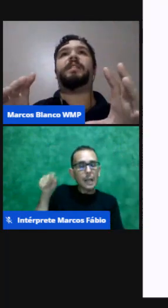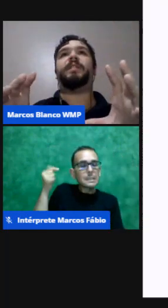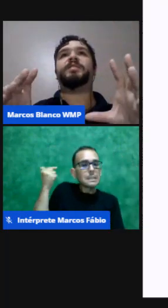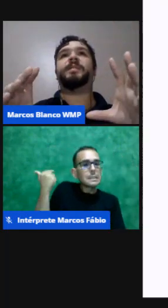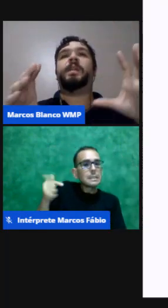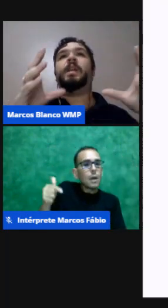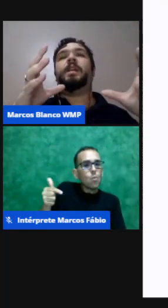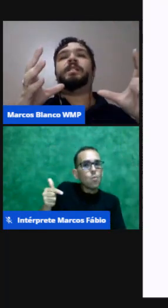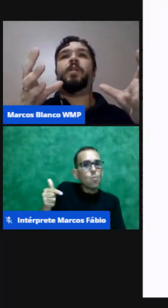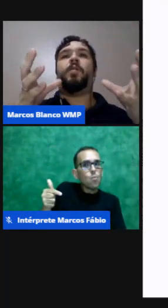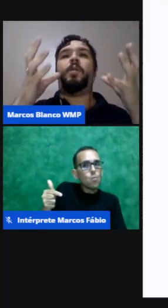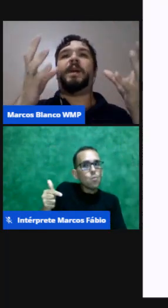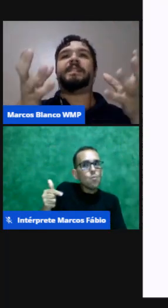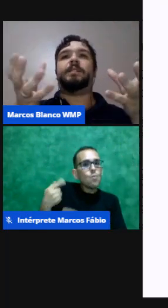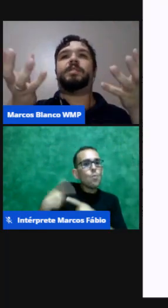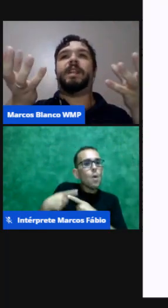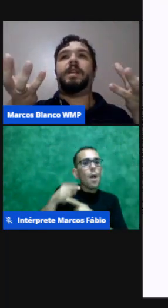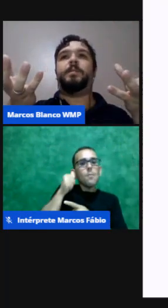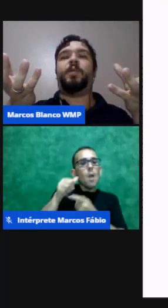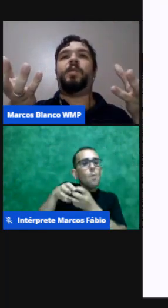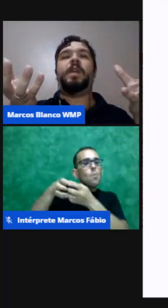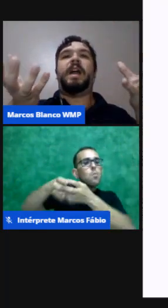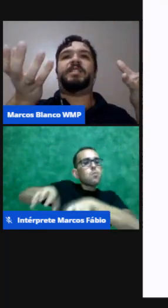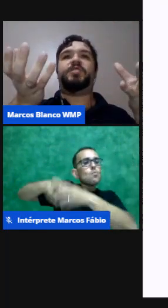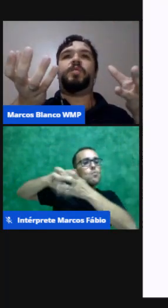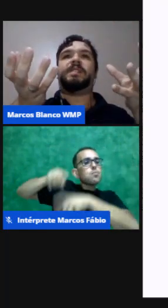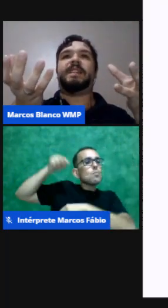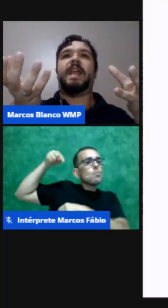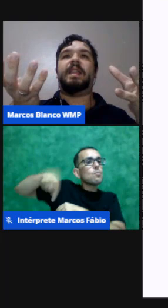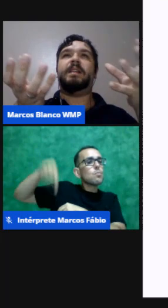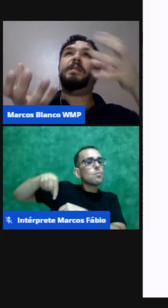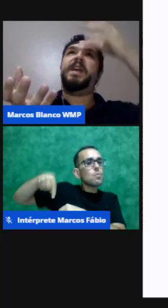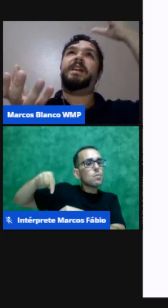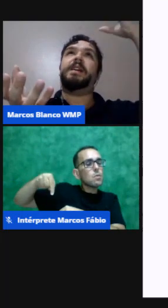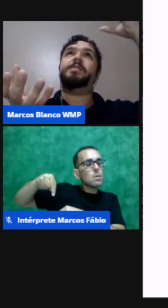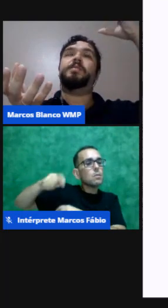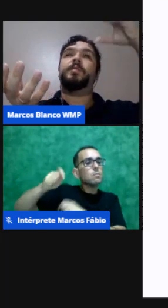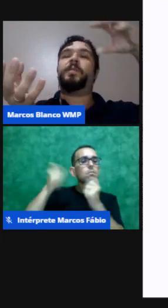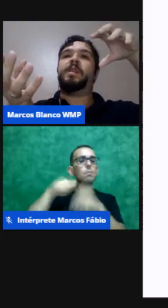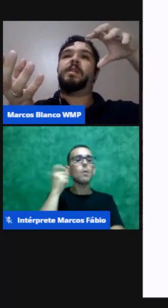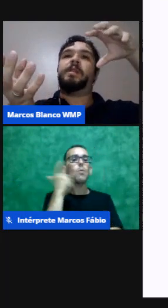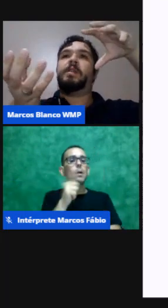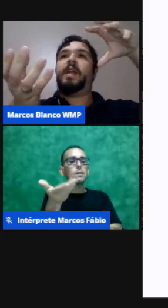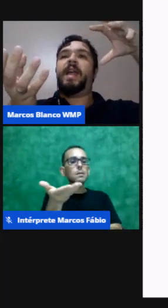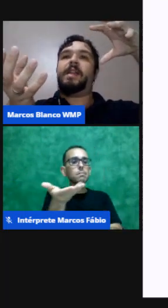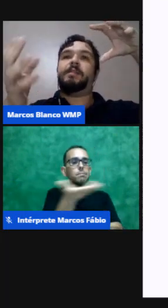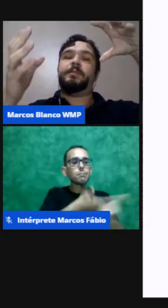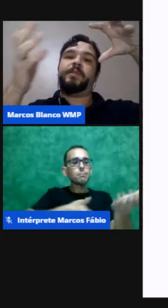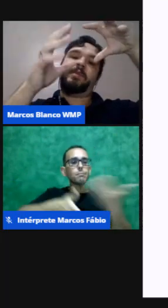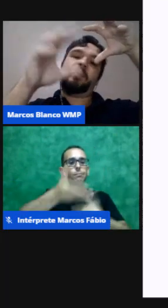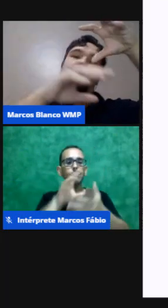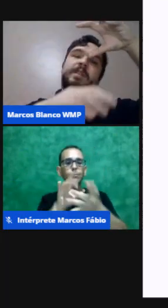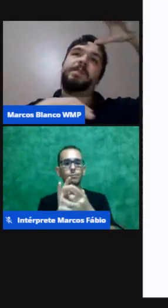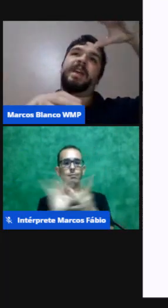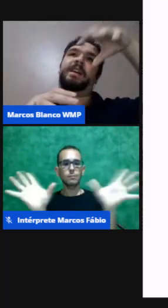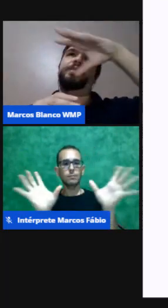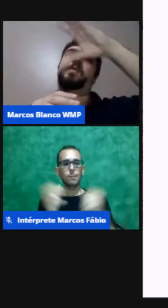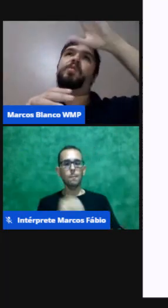não são mais viáveis. Então, com o passar do tempo, a gente consegue liberando